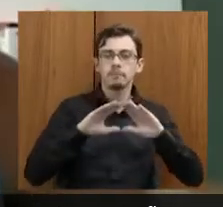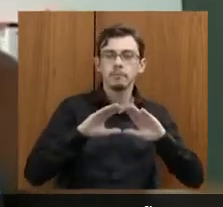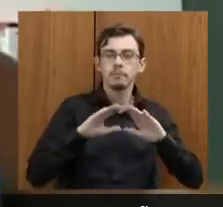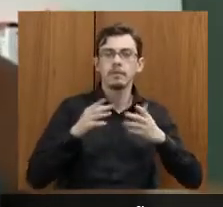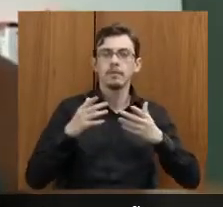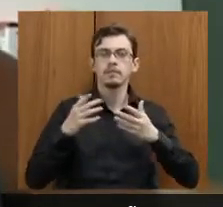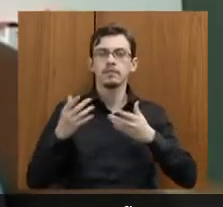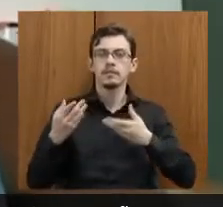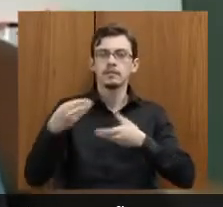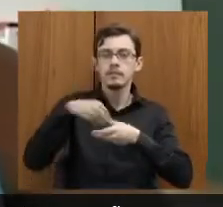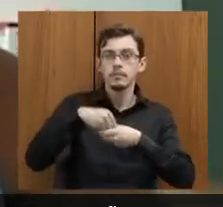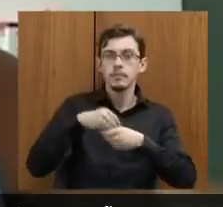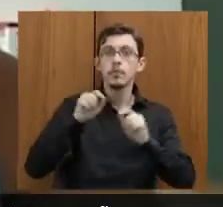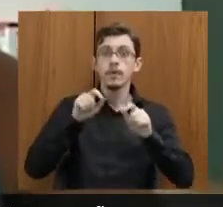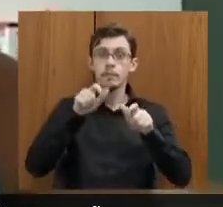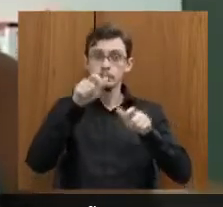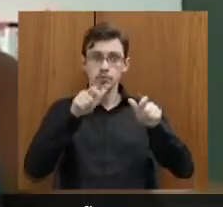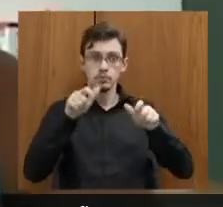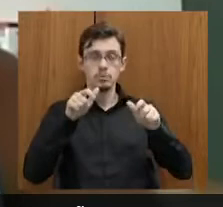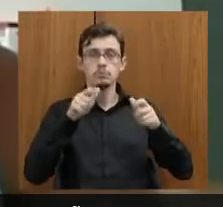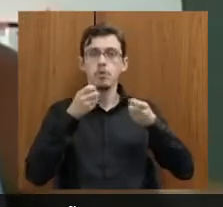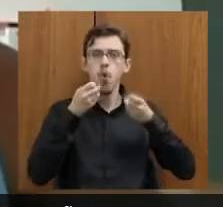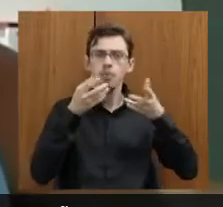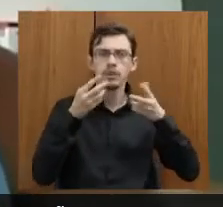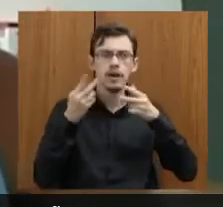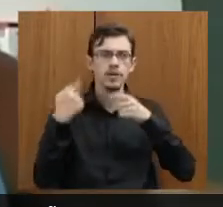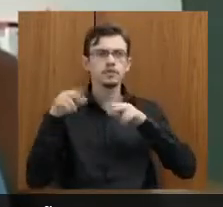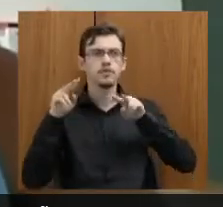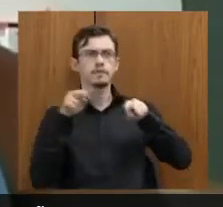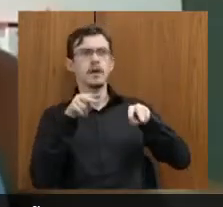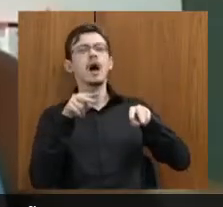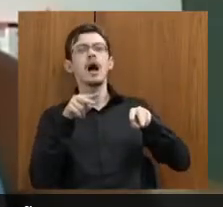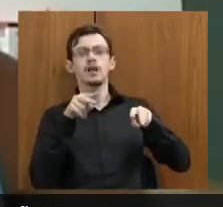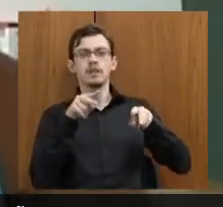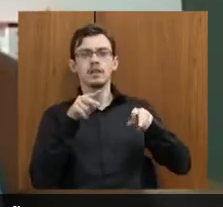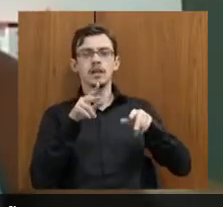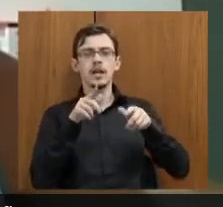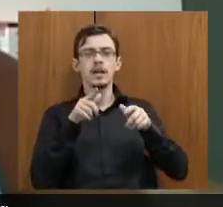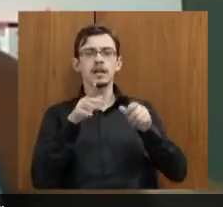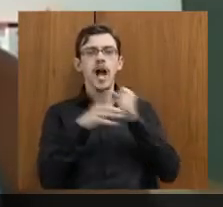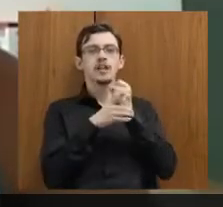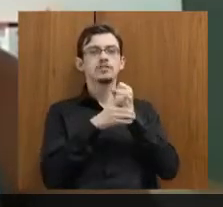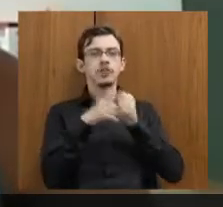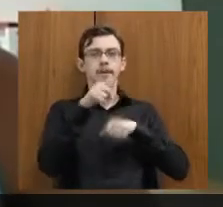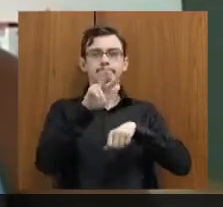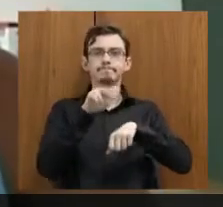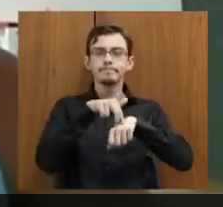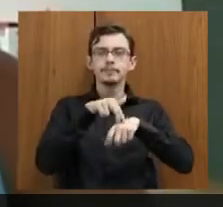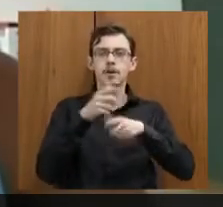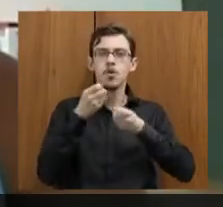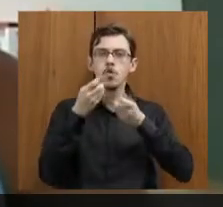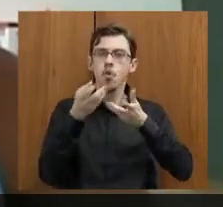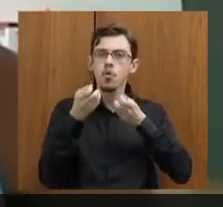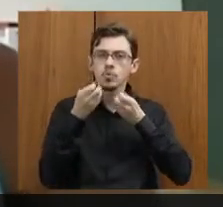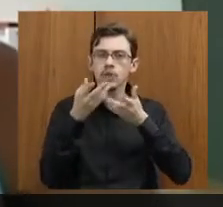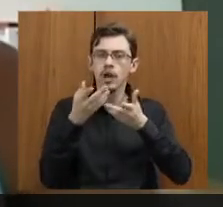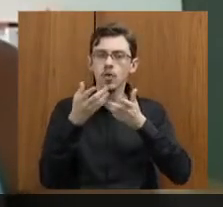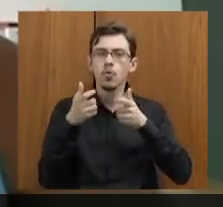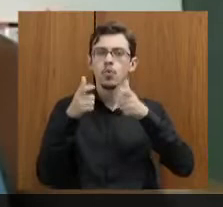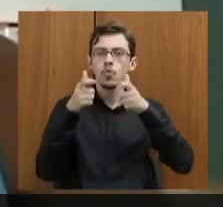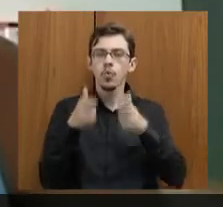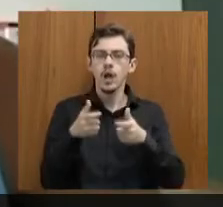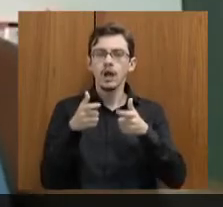tecido de visibilidade mas no sentido de garantia de voz no sentido de garantia de participação